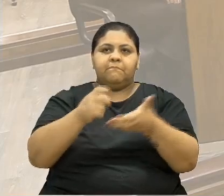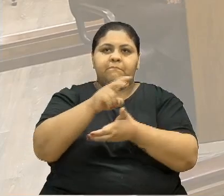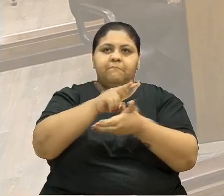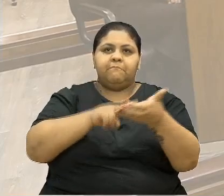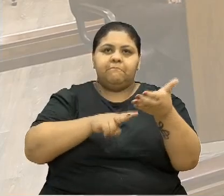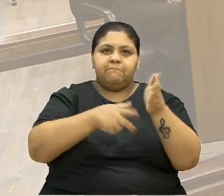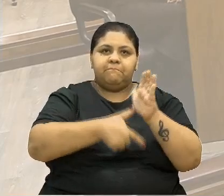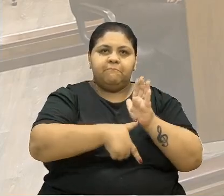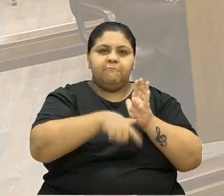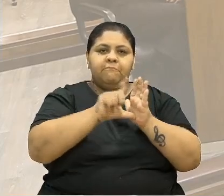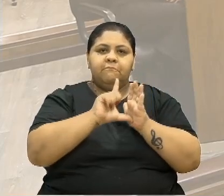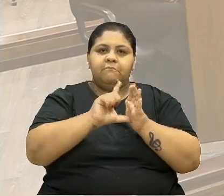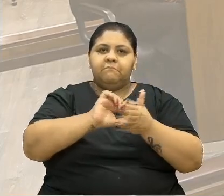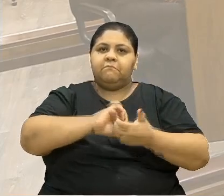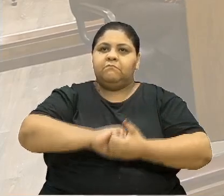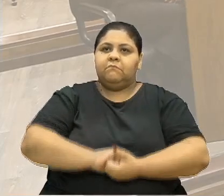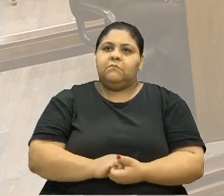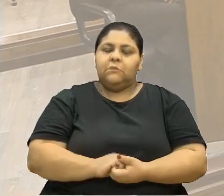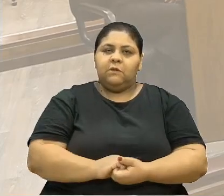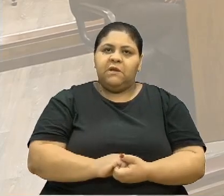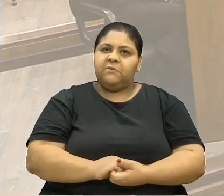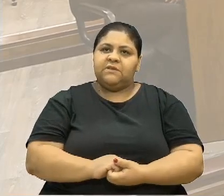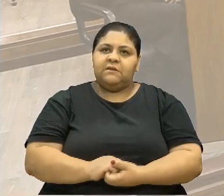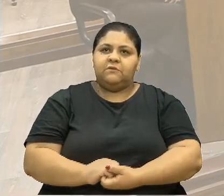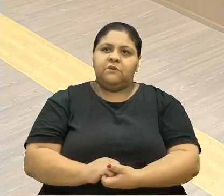sido realizada anteriormente.